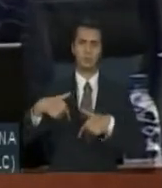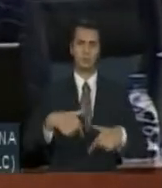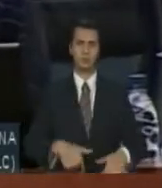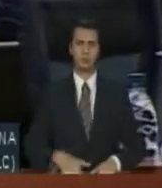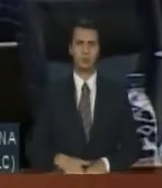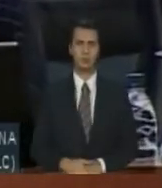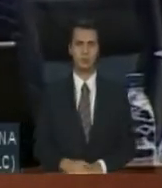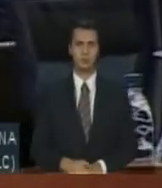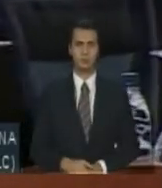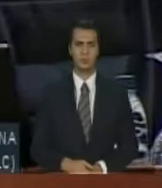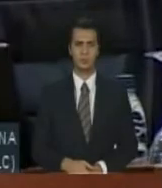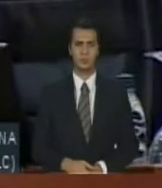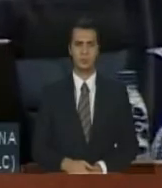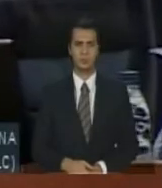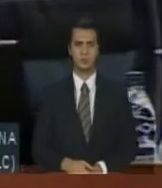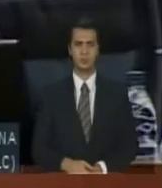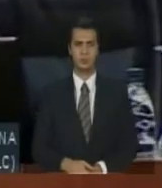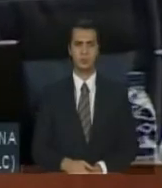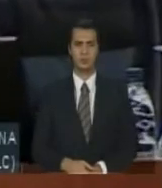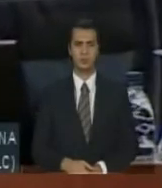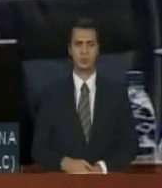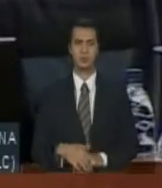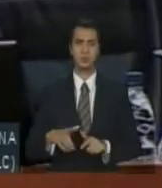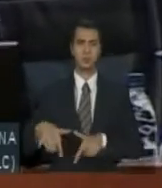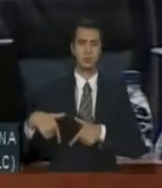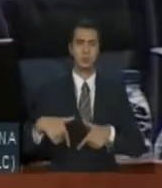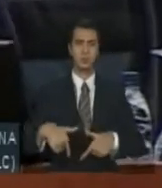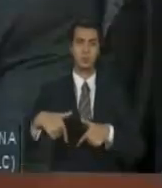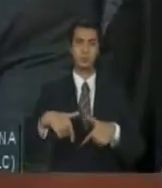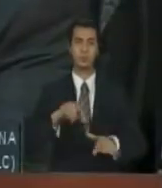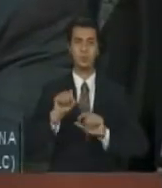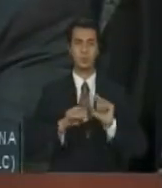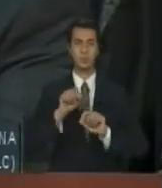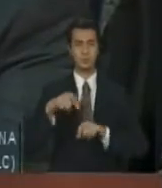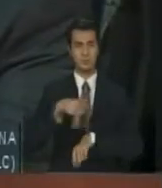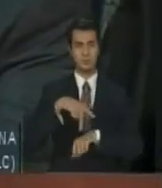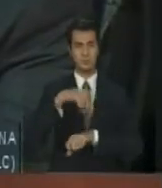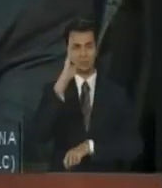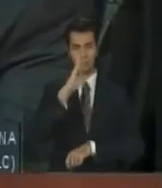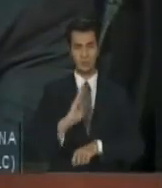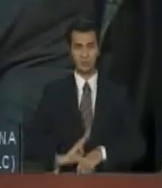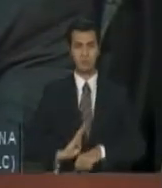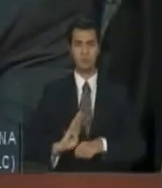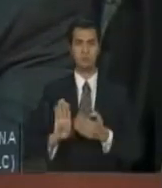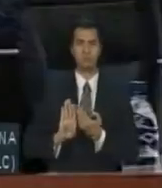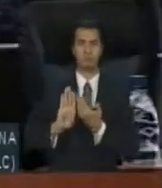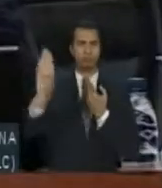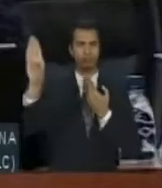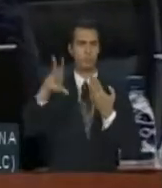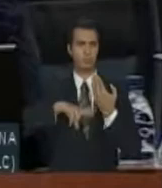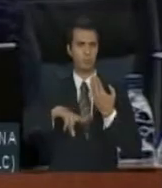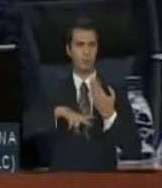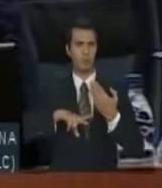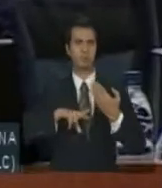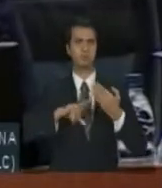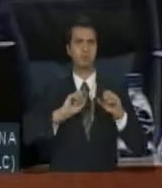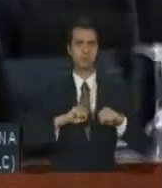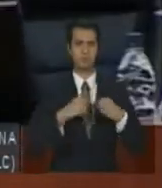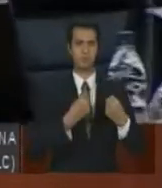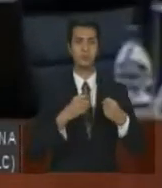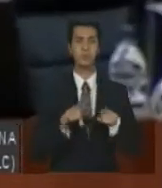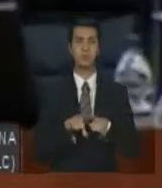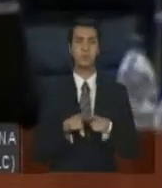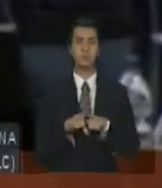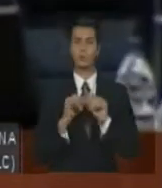só pela independência do país, mas também contra a